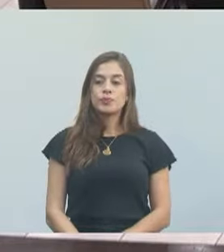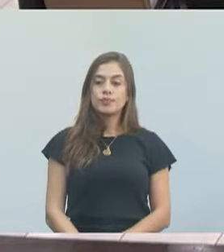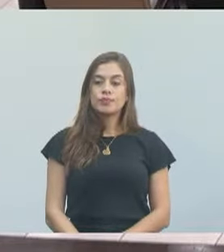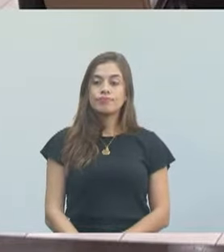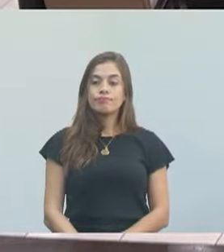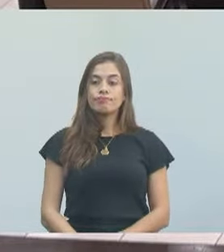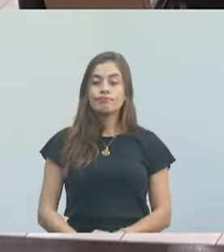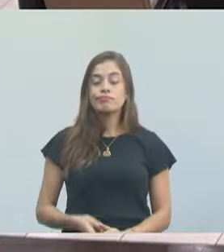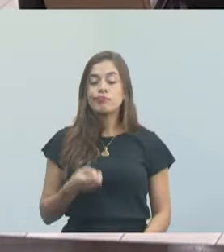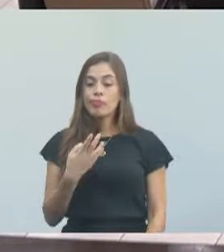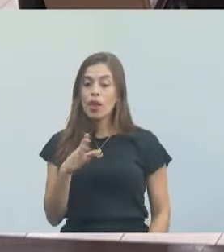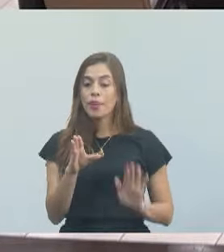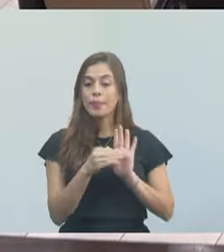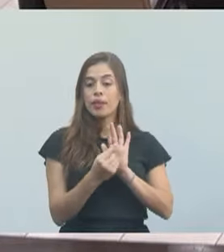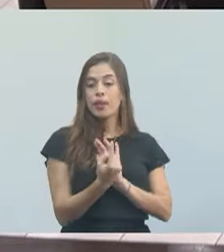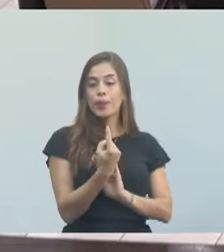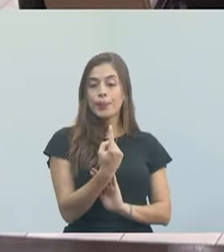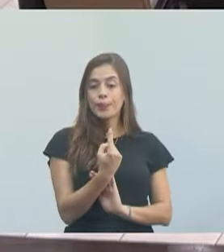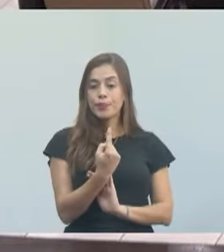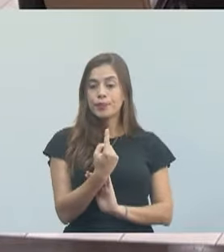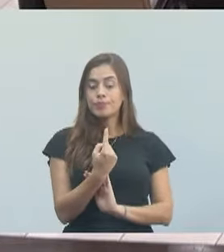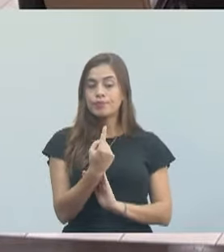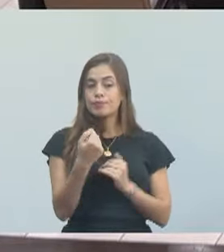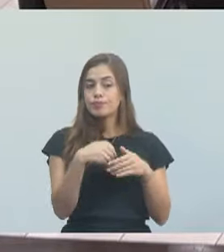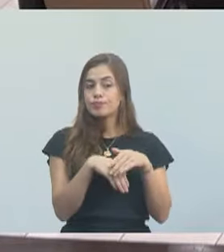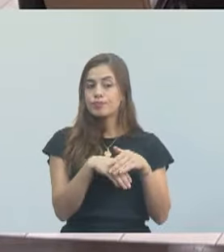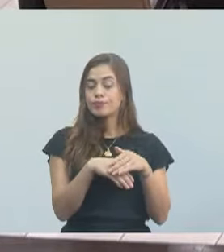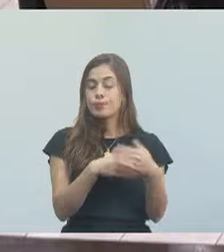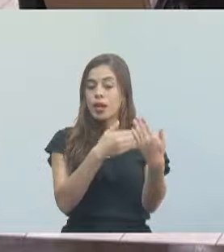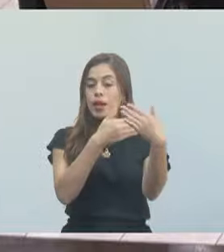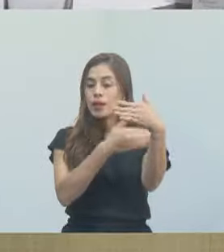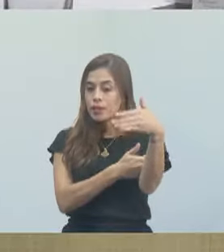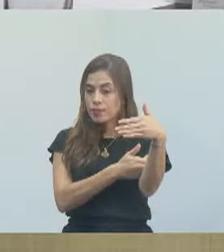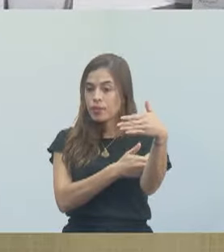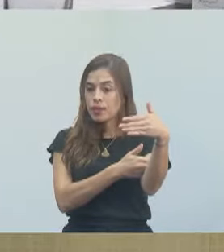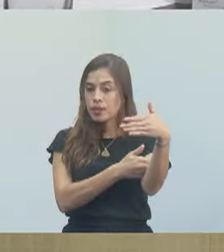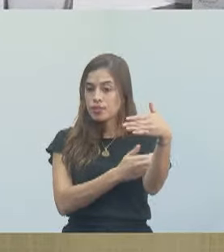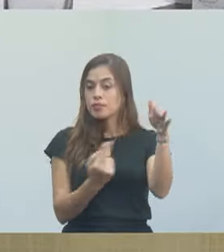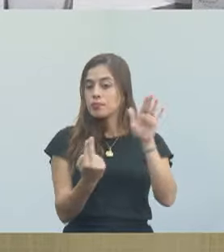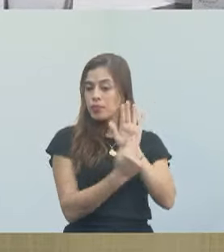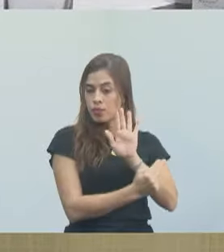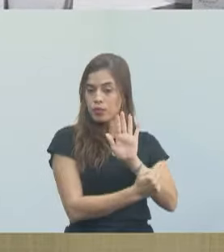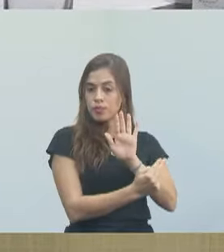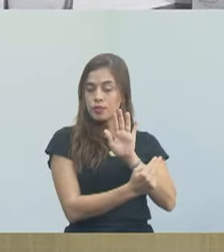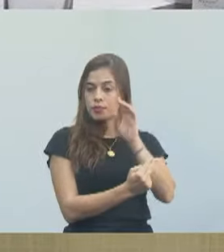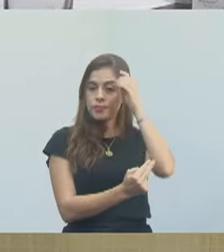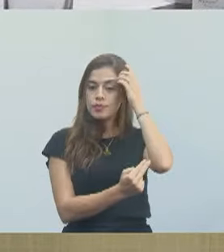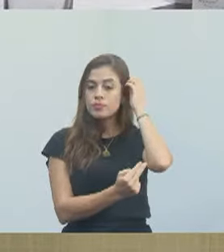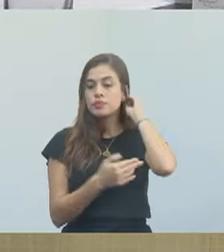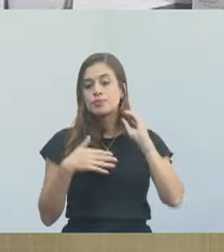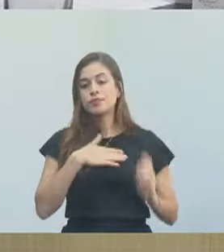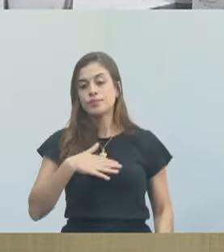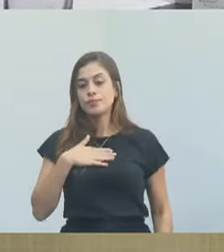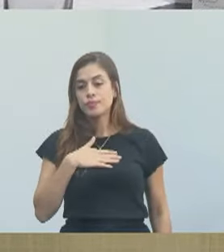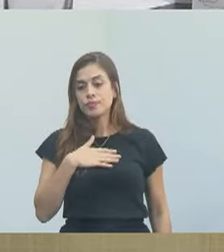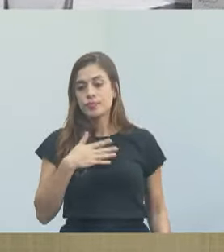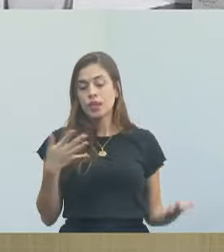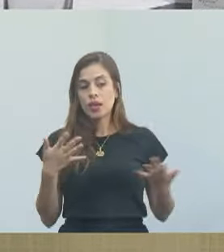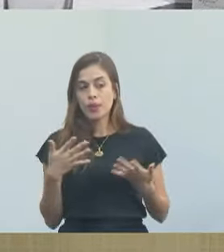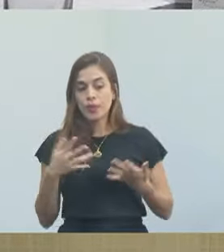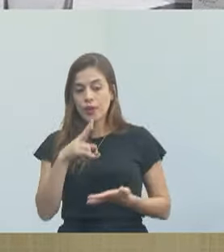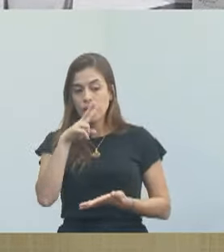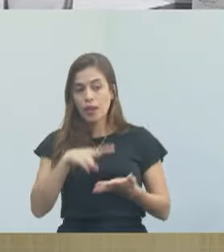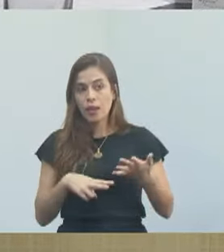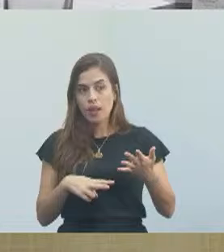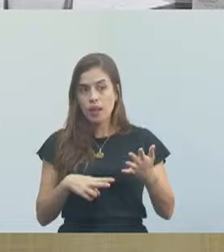Bom, a emenda 1, ela foi arquivada pelo autor, e eu estarei lendo agora a emenda 2.